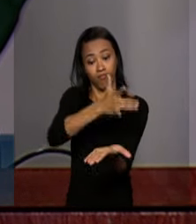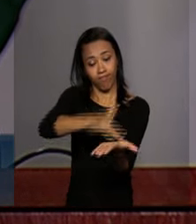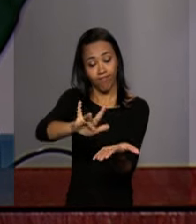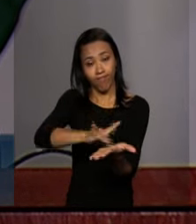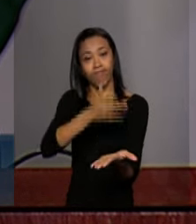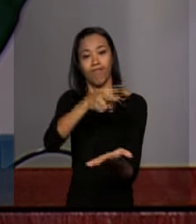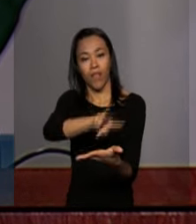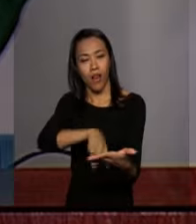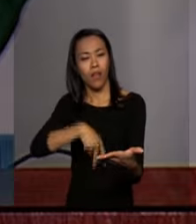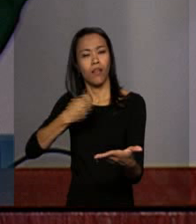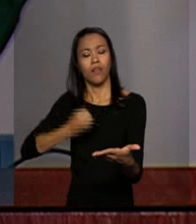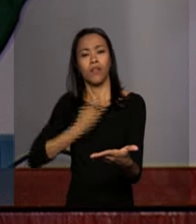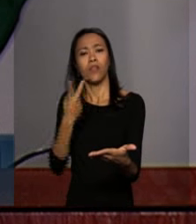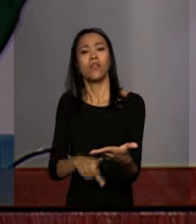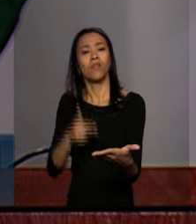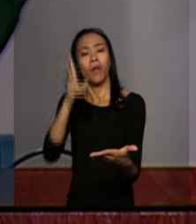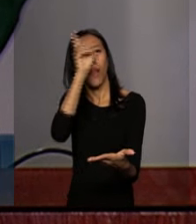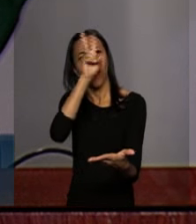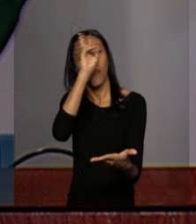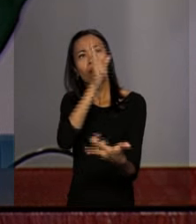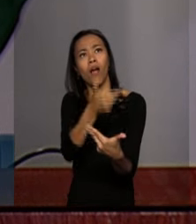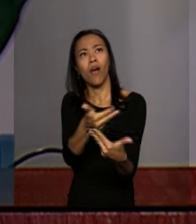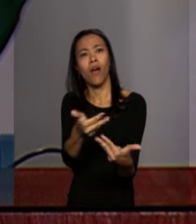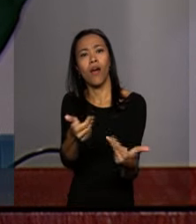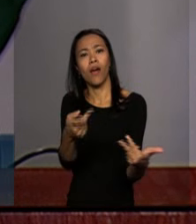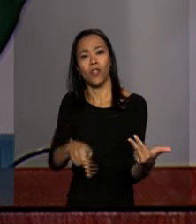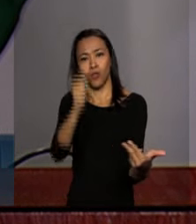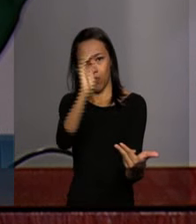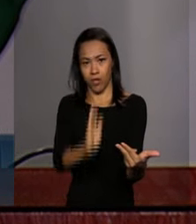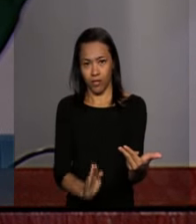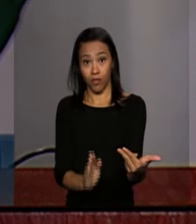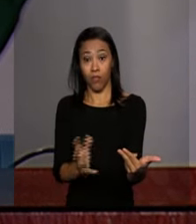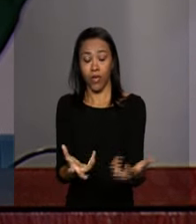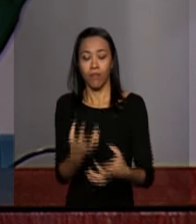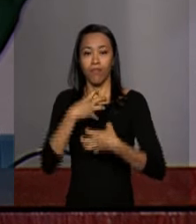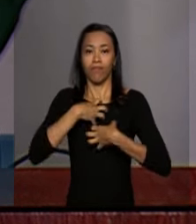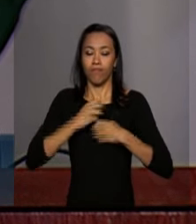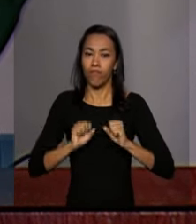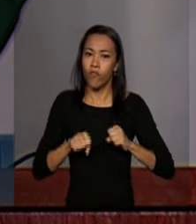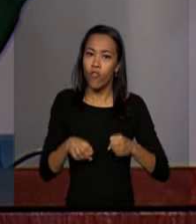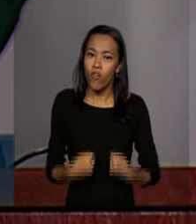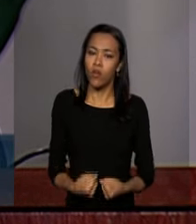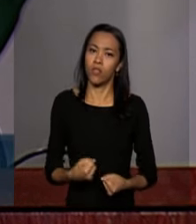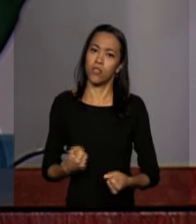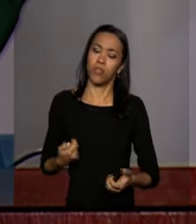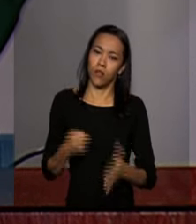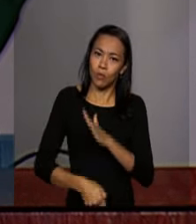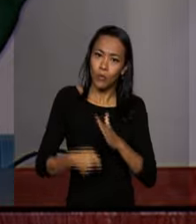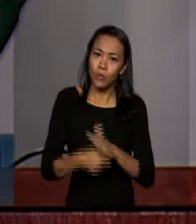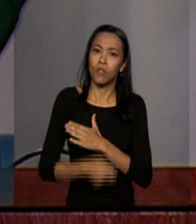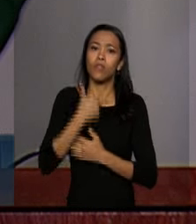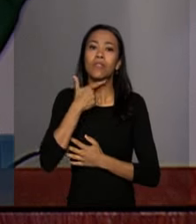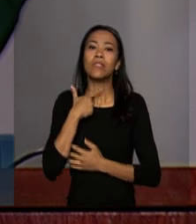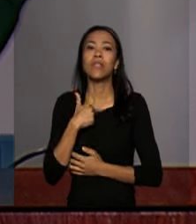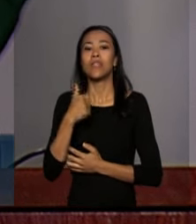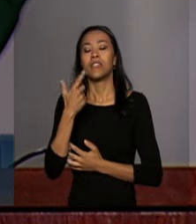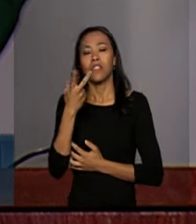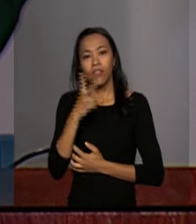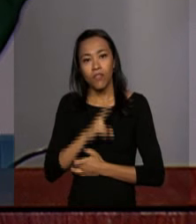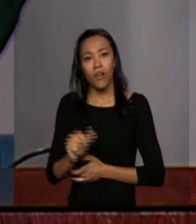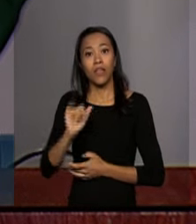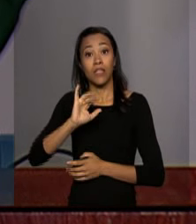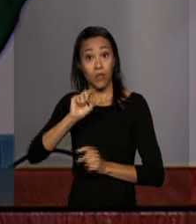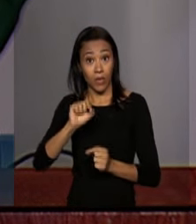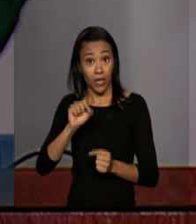Weiss. A lembrança do Brasil retempera o espírito, reforça a convicção de que mais vale salvar a